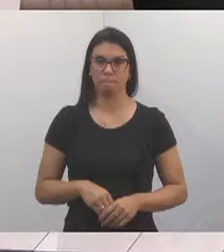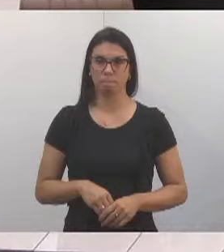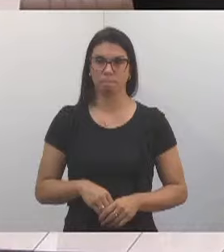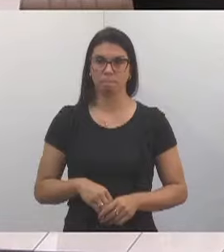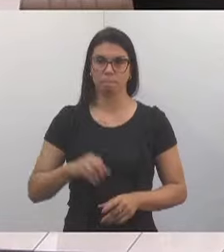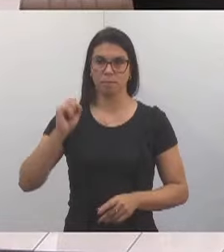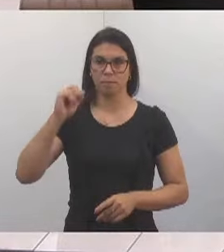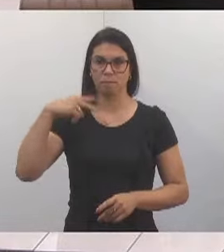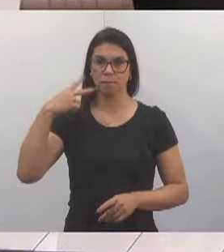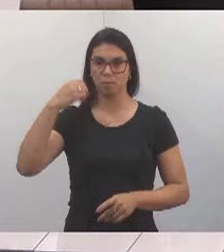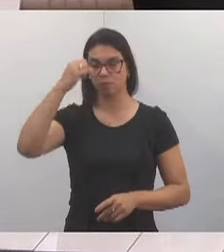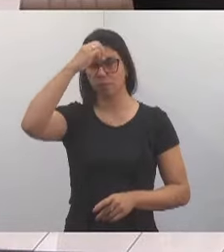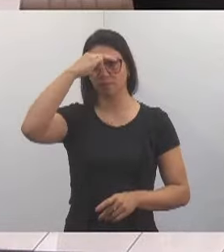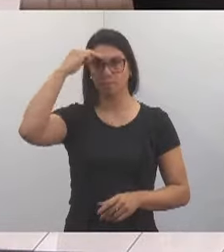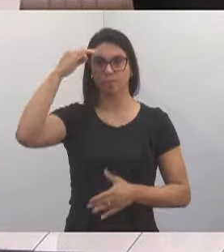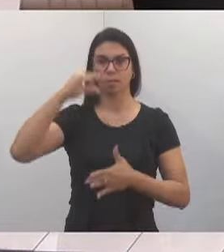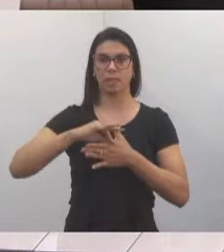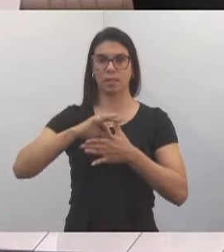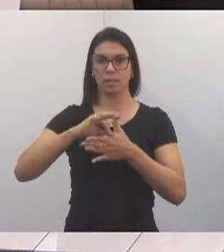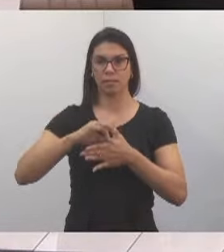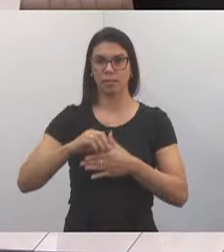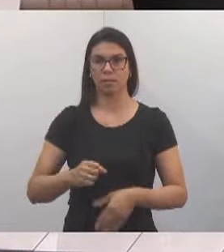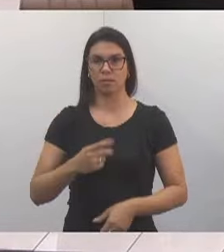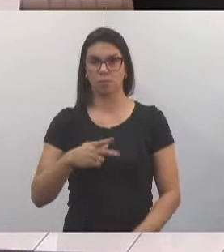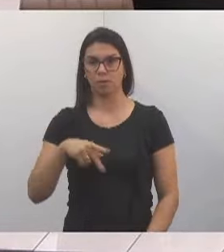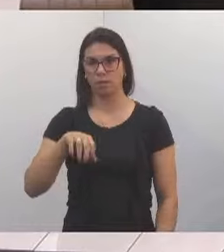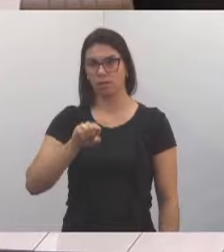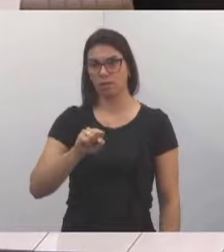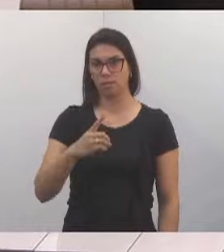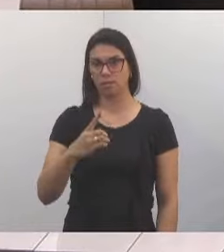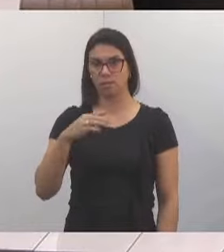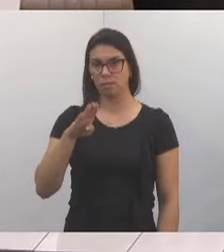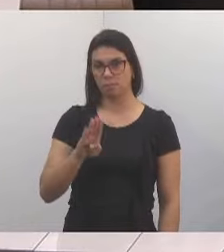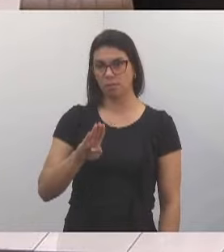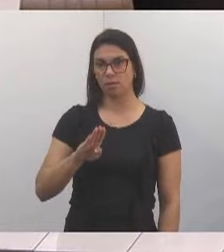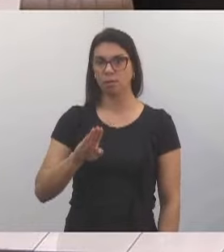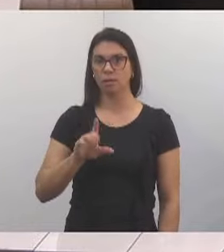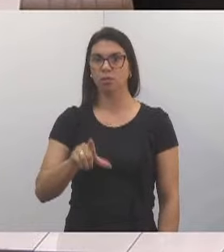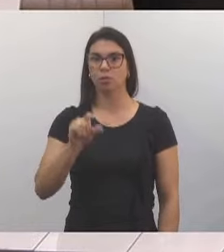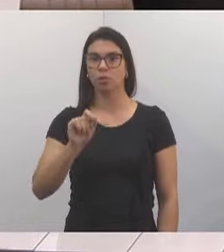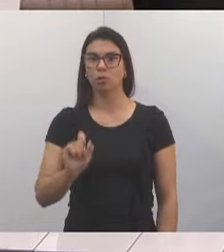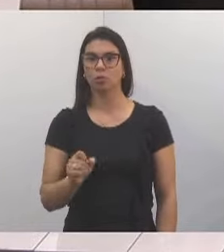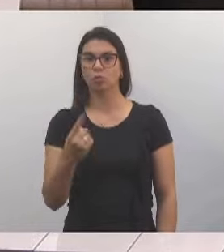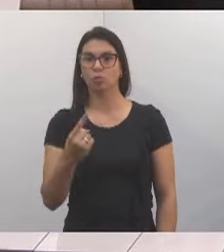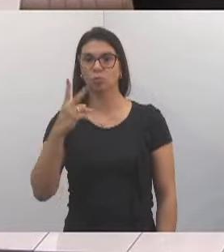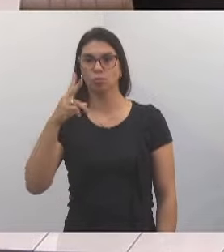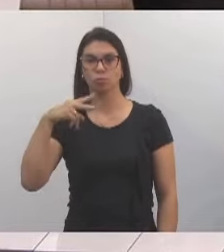Vereadora Maria Amélia, líder do PSDB e Cidadania, quem indica?